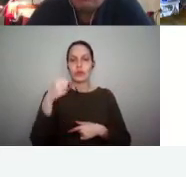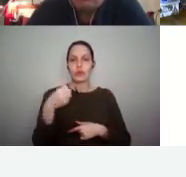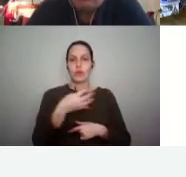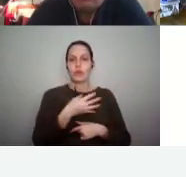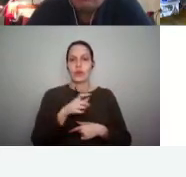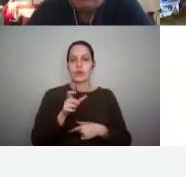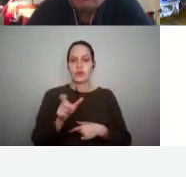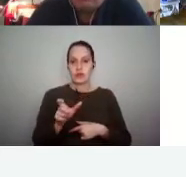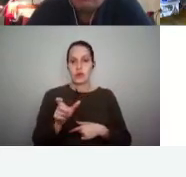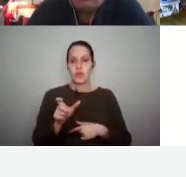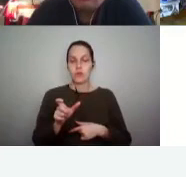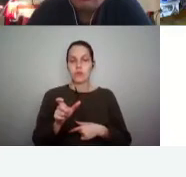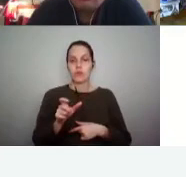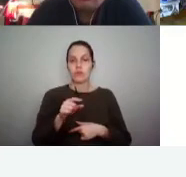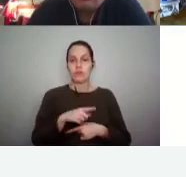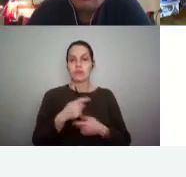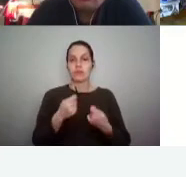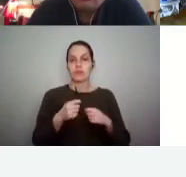uma ruptura